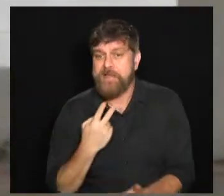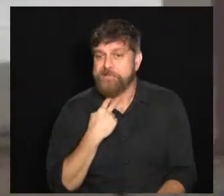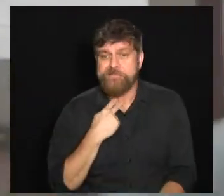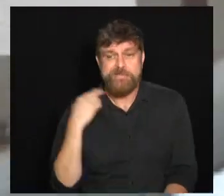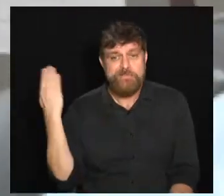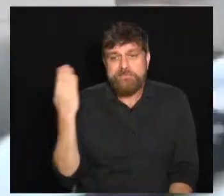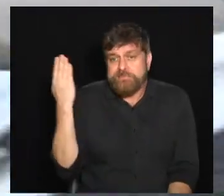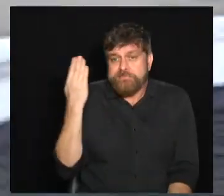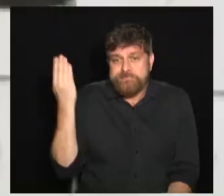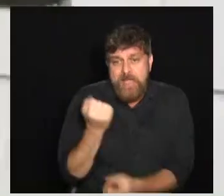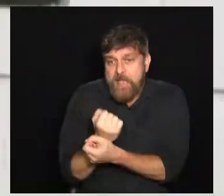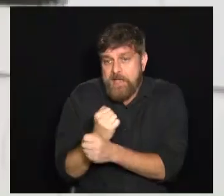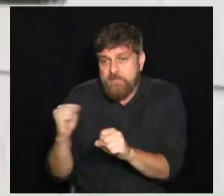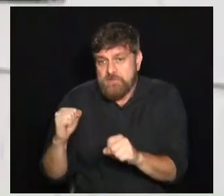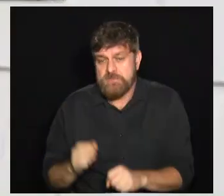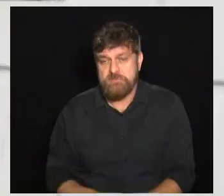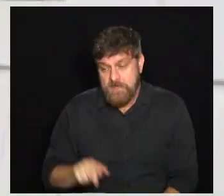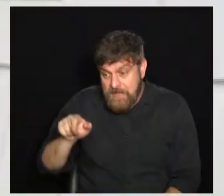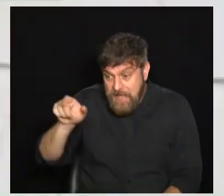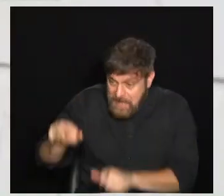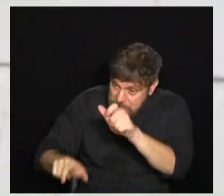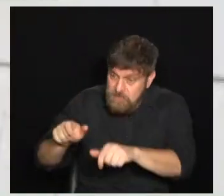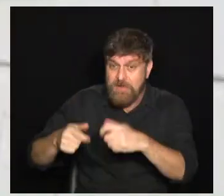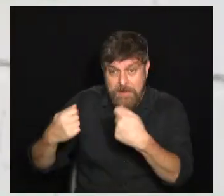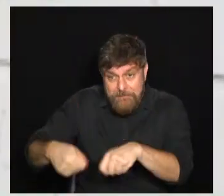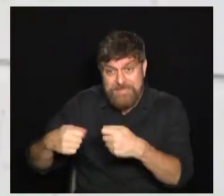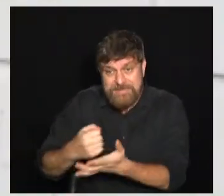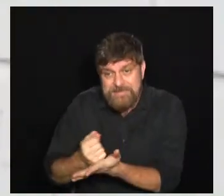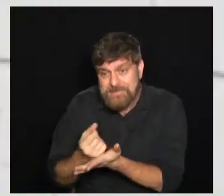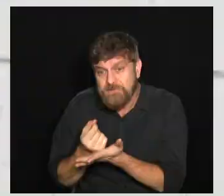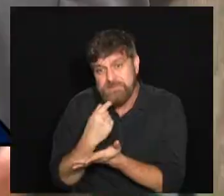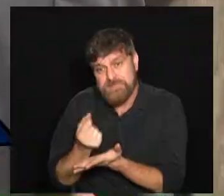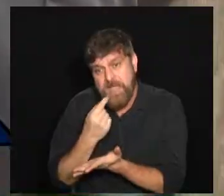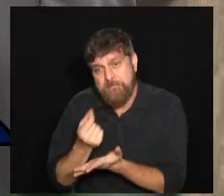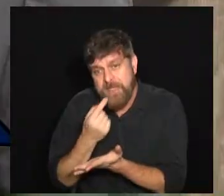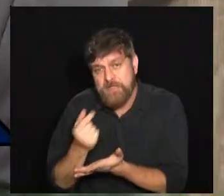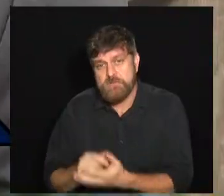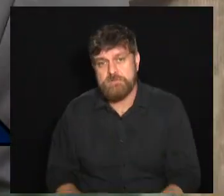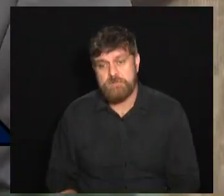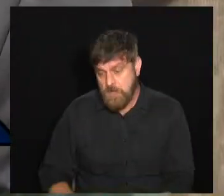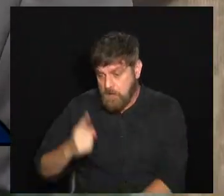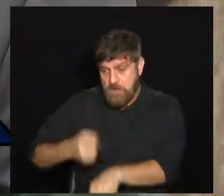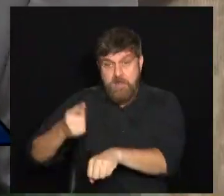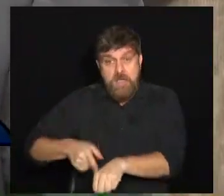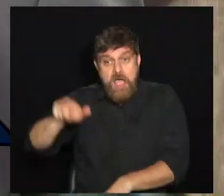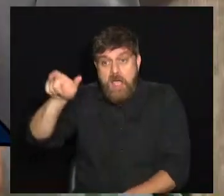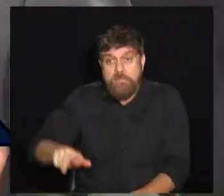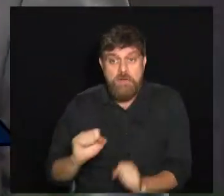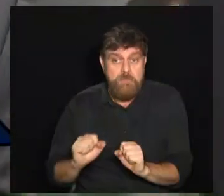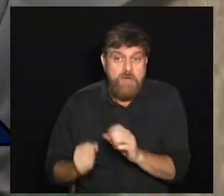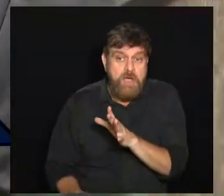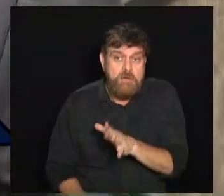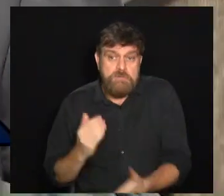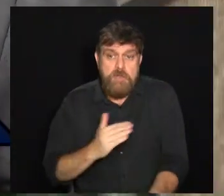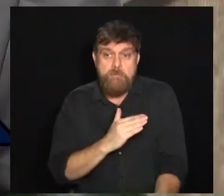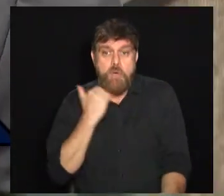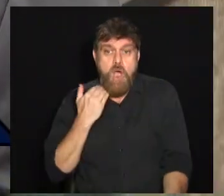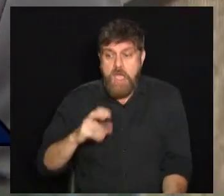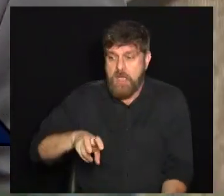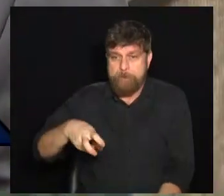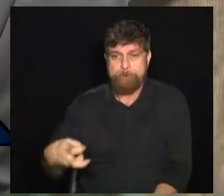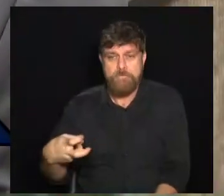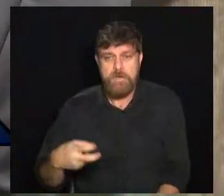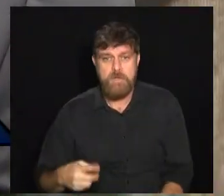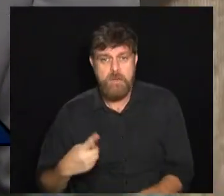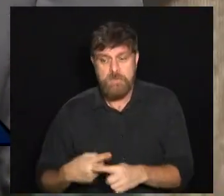esse medicamento e essas pessoas vivem desses medicamentos. E a qualquer momento essas pessoas podem ir a óbito, morrerem